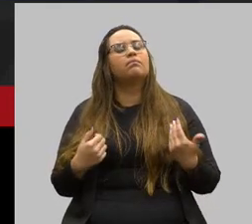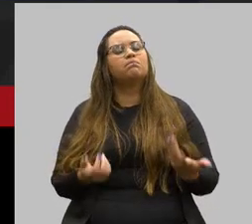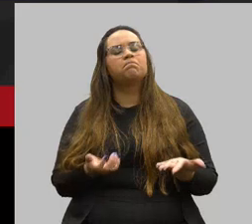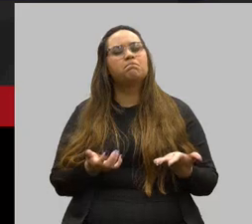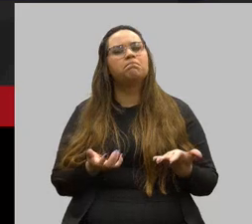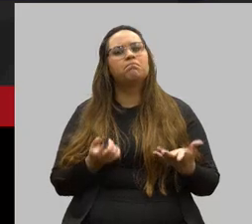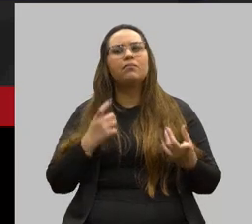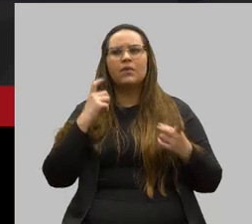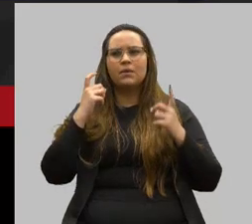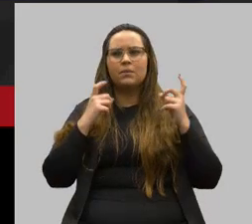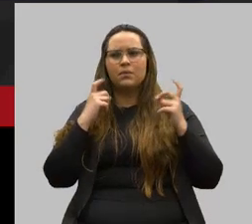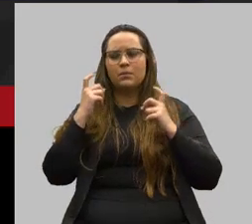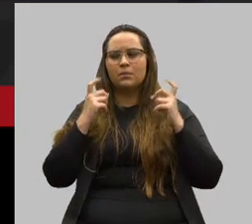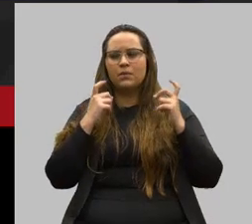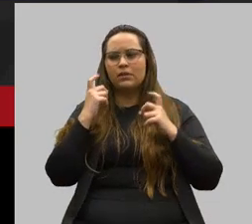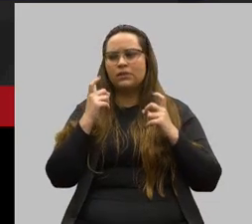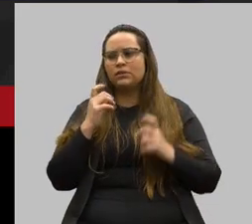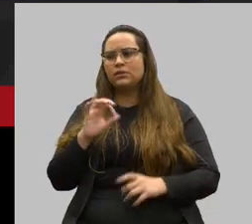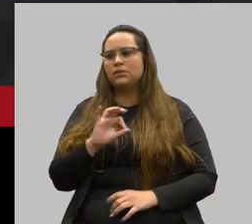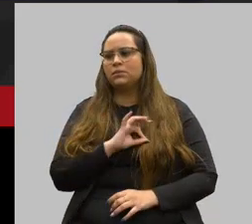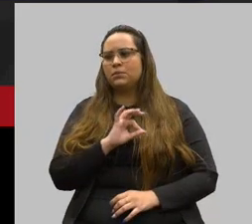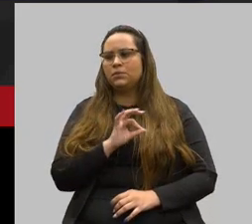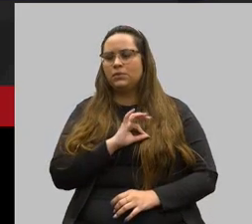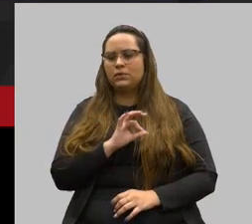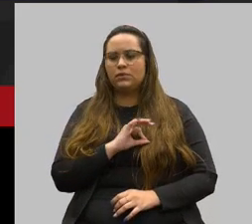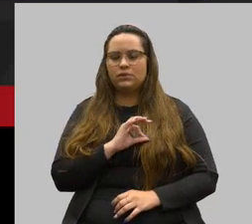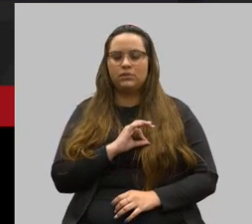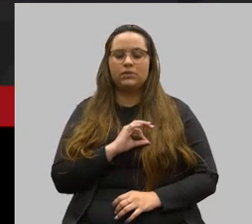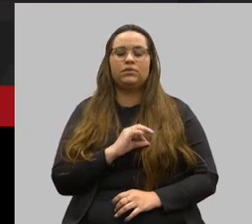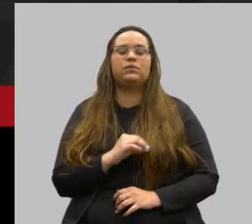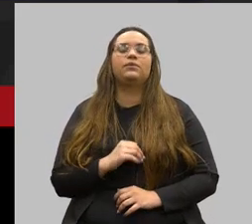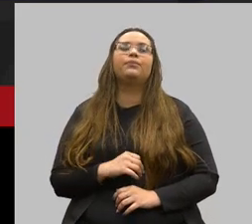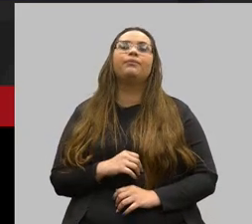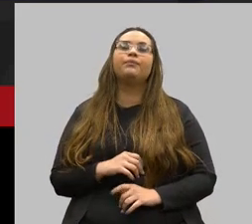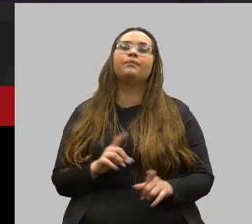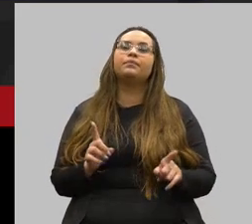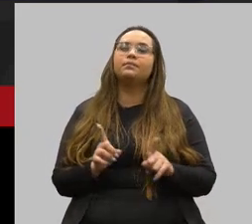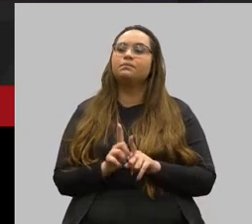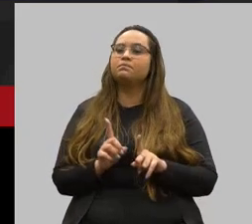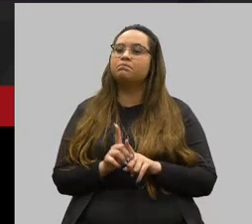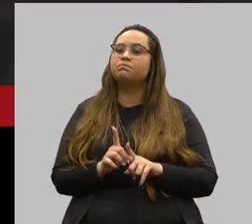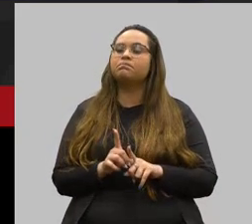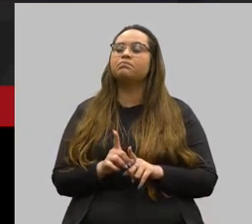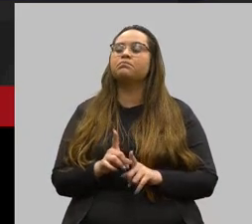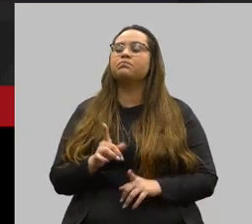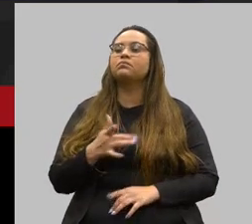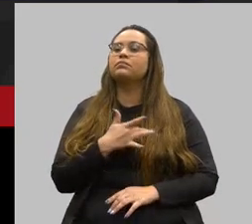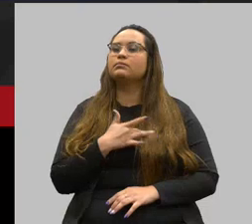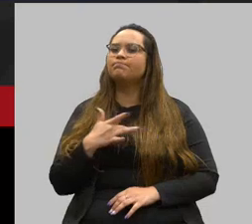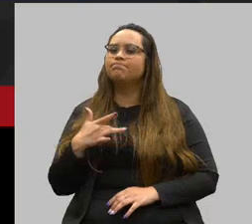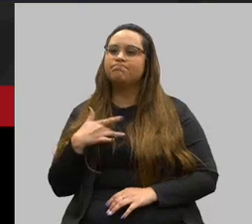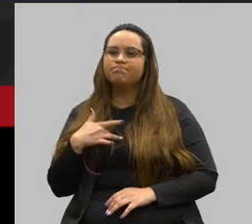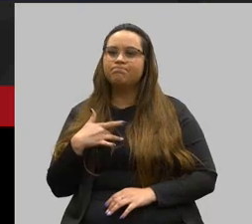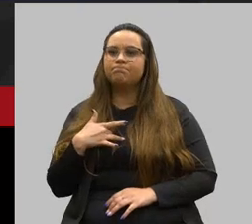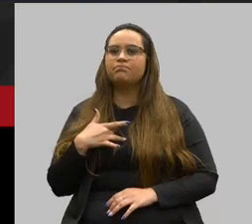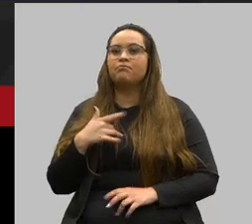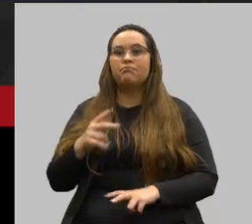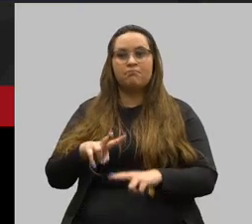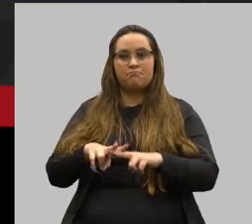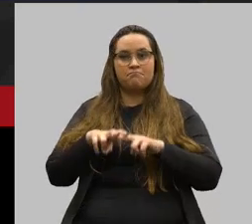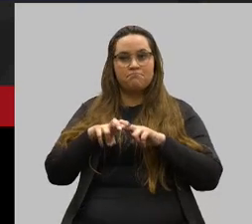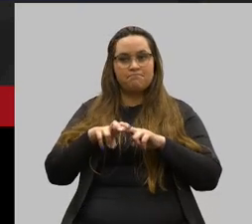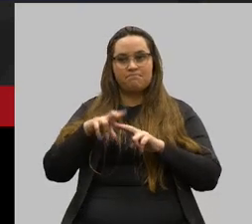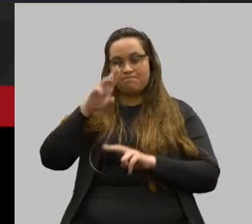preocupação muito grande da polícia civil no que diz respeito à saúde do Servidor especifica a saúde mental